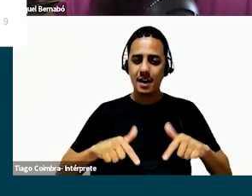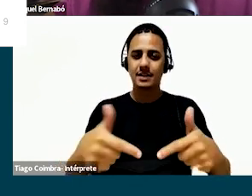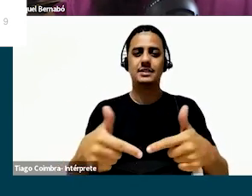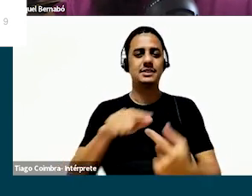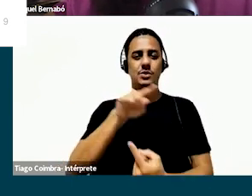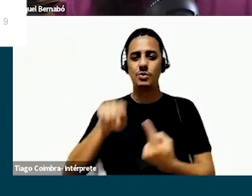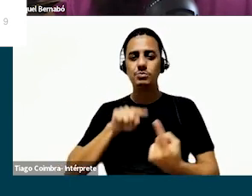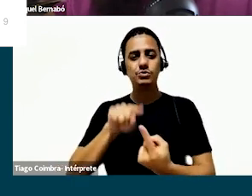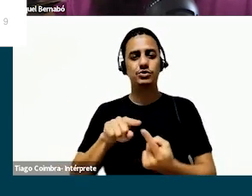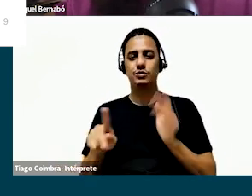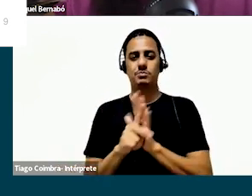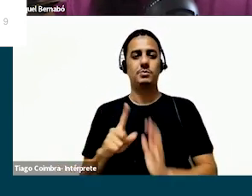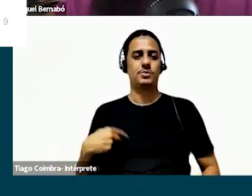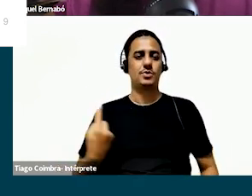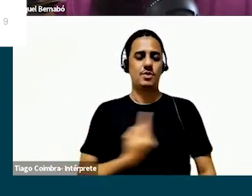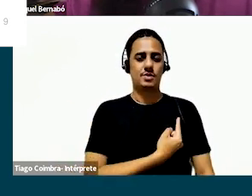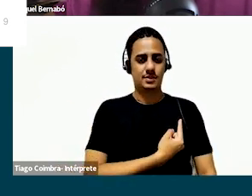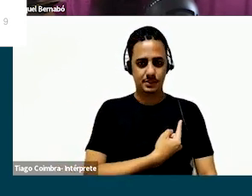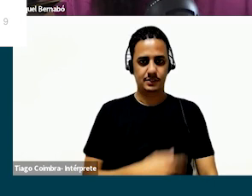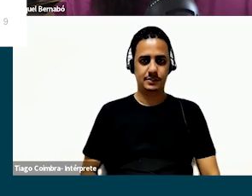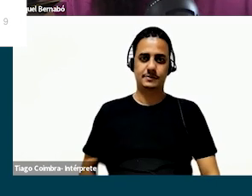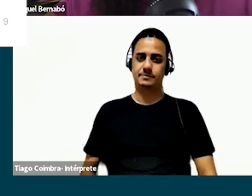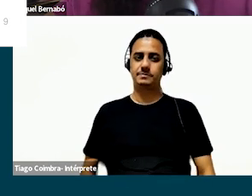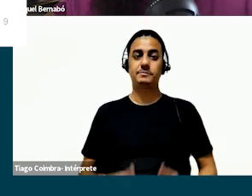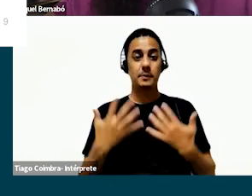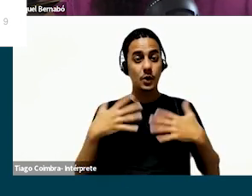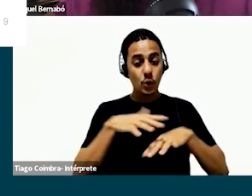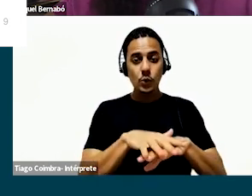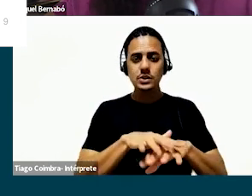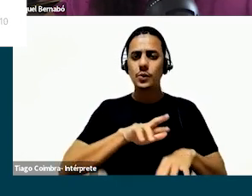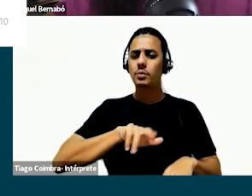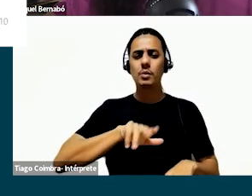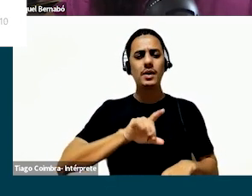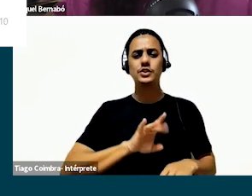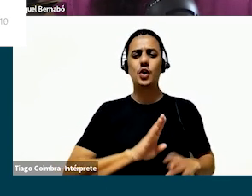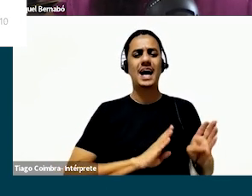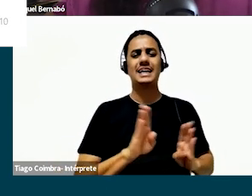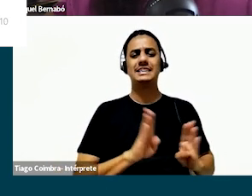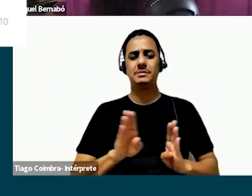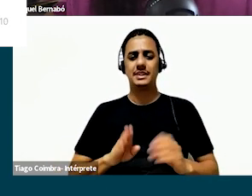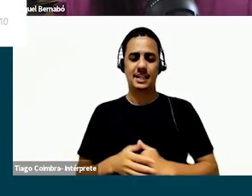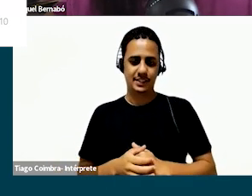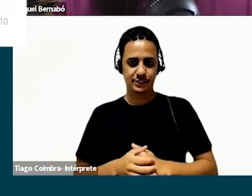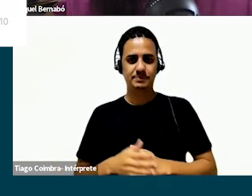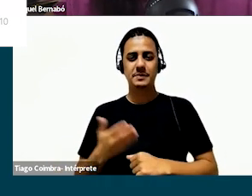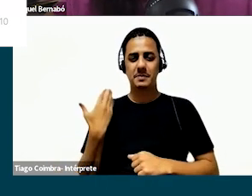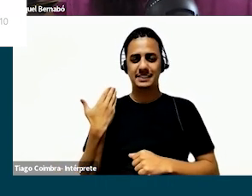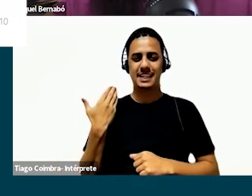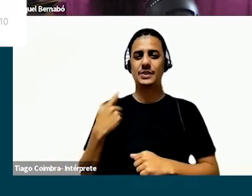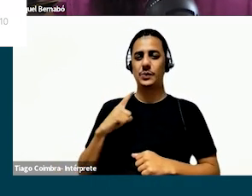precisa ser uma ação ativa e precisa ser intencional de todos nós. E ela não passa apenas pela